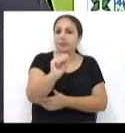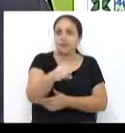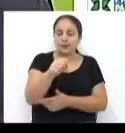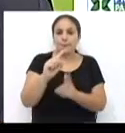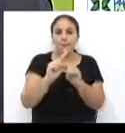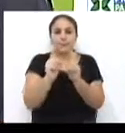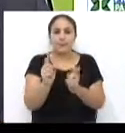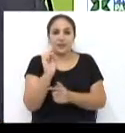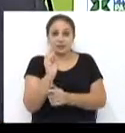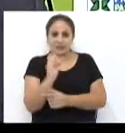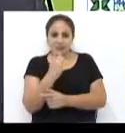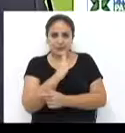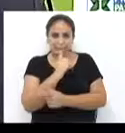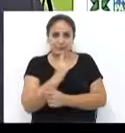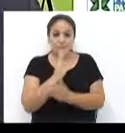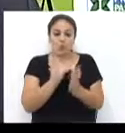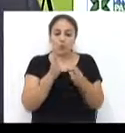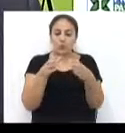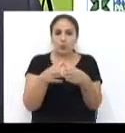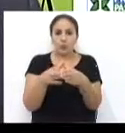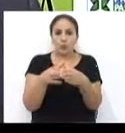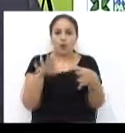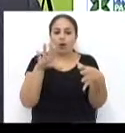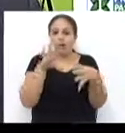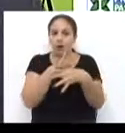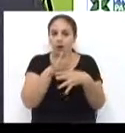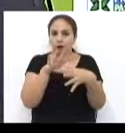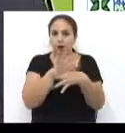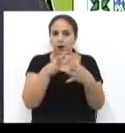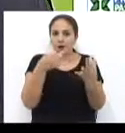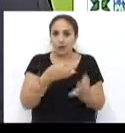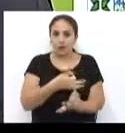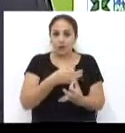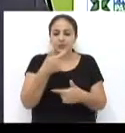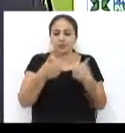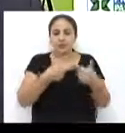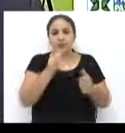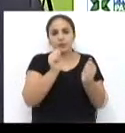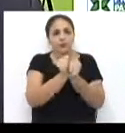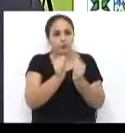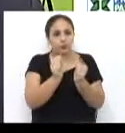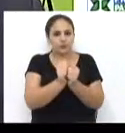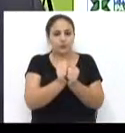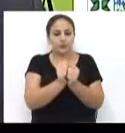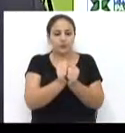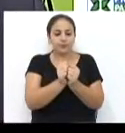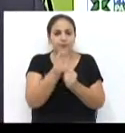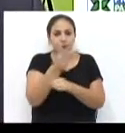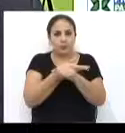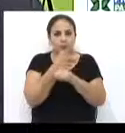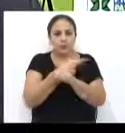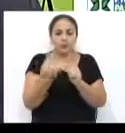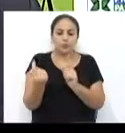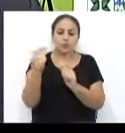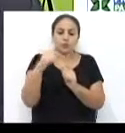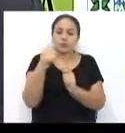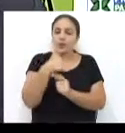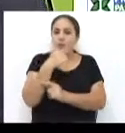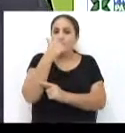dificuldade, sim, mas à medida que tu tens uma equipe coesa, uma equipe que trabalha junto, uma equipe que busca